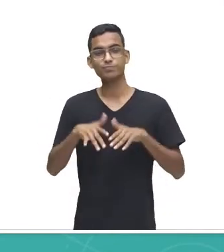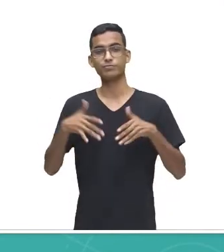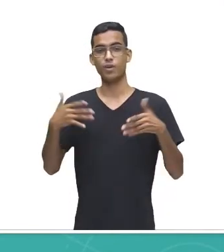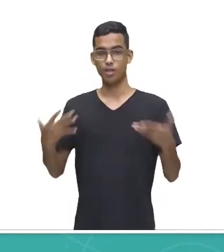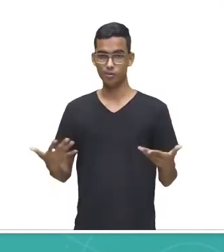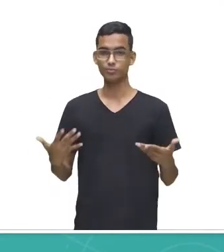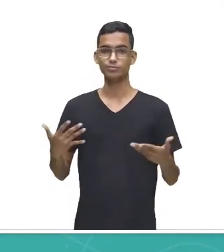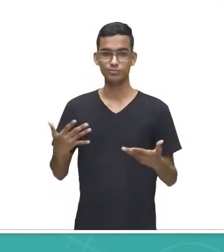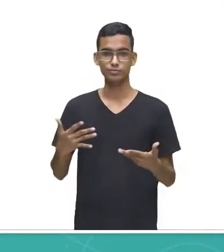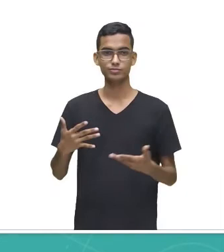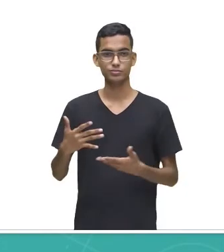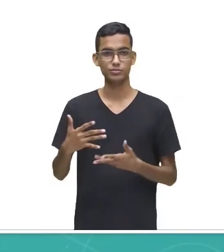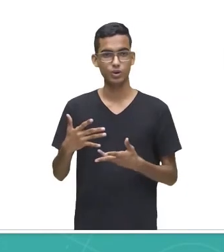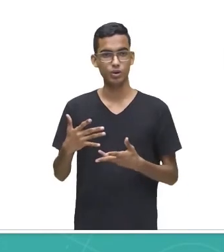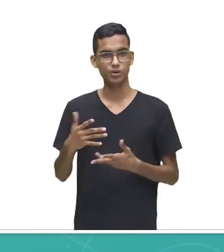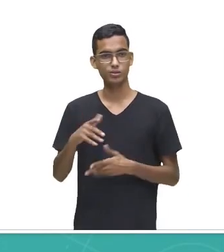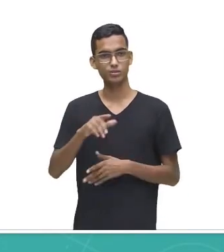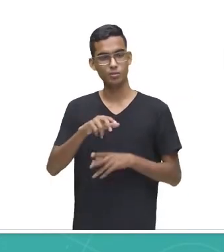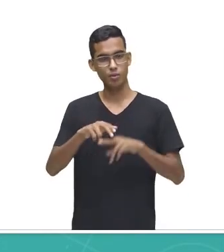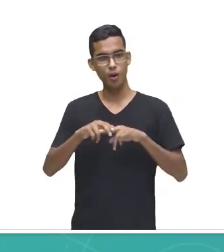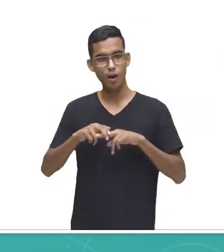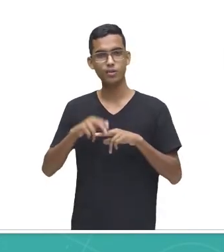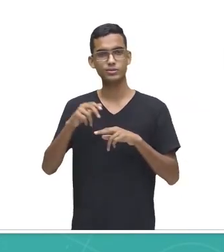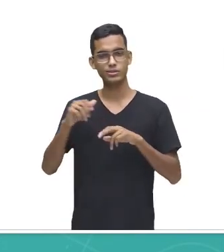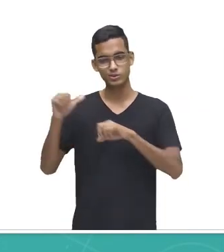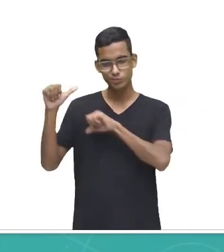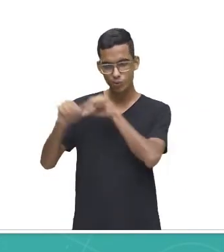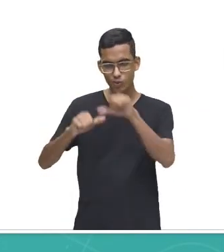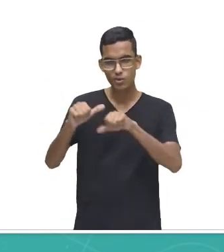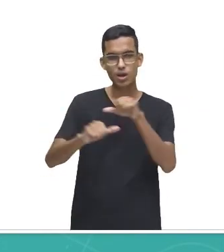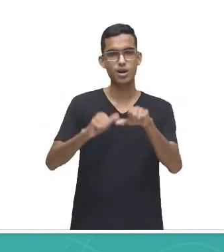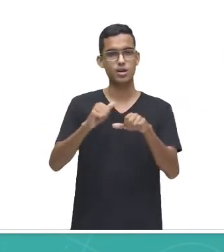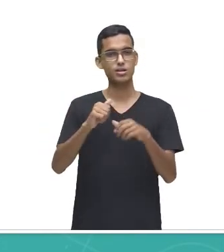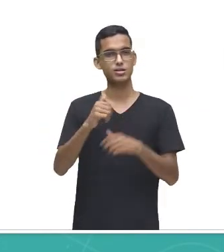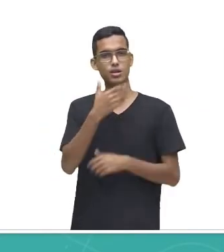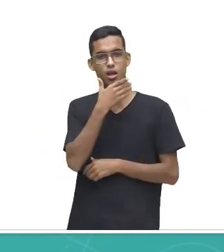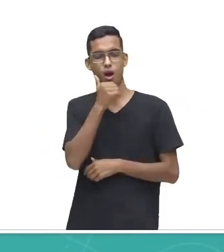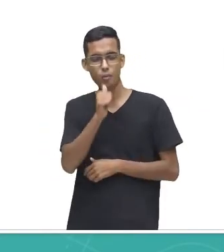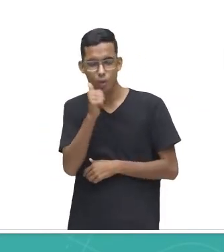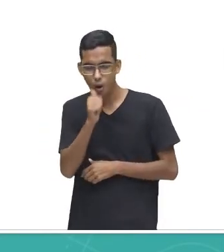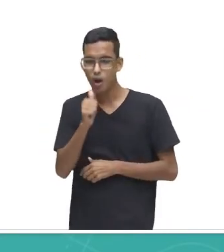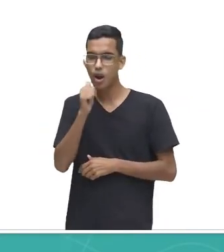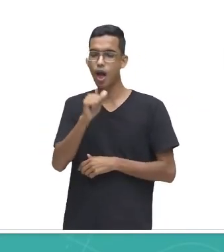política, participação das mulheres, participação dos povos originários,